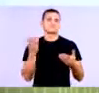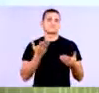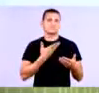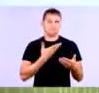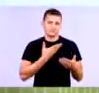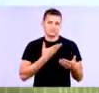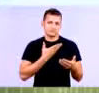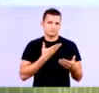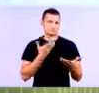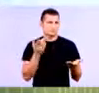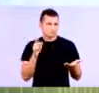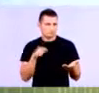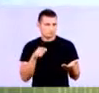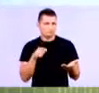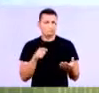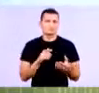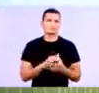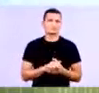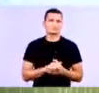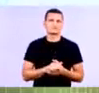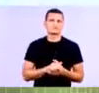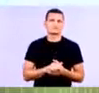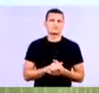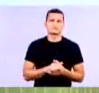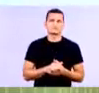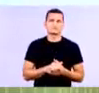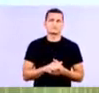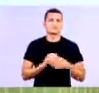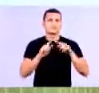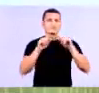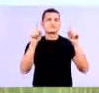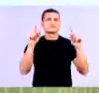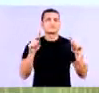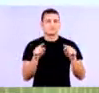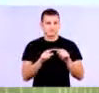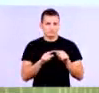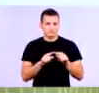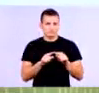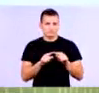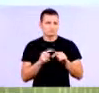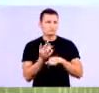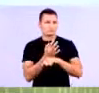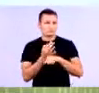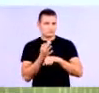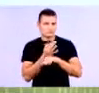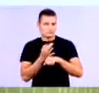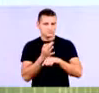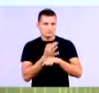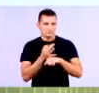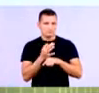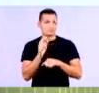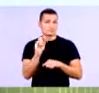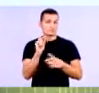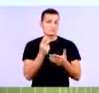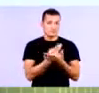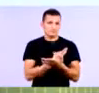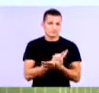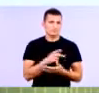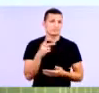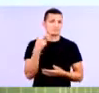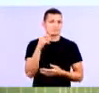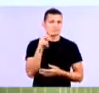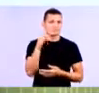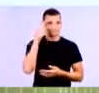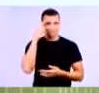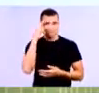É ou não é? Vamos mais adiante. Aquele funcionário entra de férias, certo? O que acontece? O teu